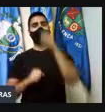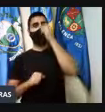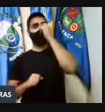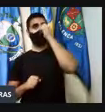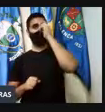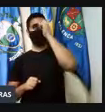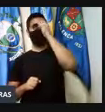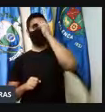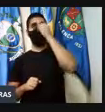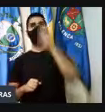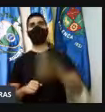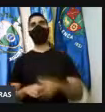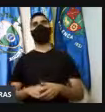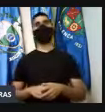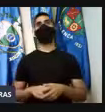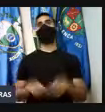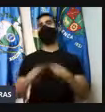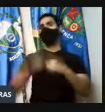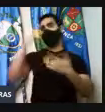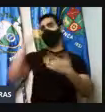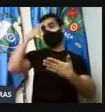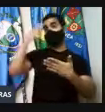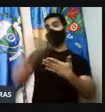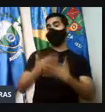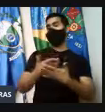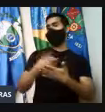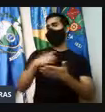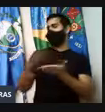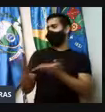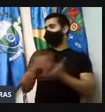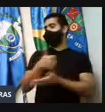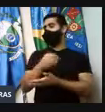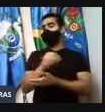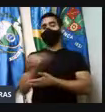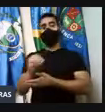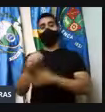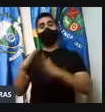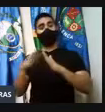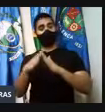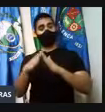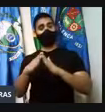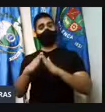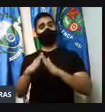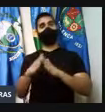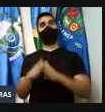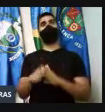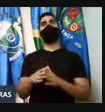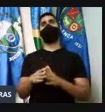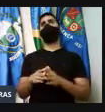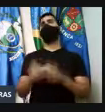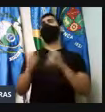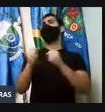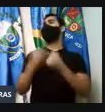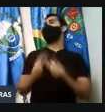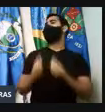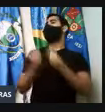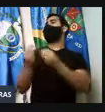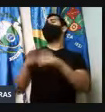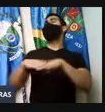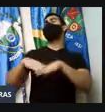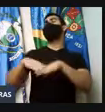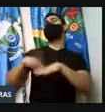gente acredita que com a vinda dessas 100 casas populares, a gente consegue aí dar maior conforto, dar